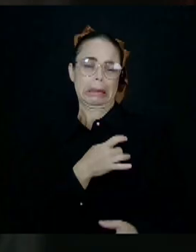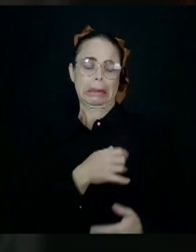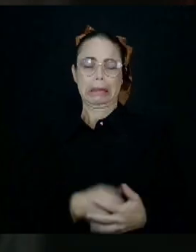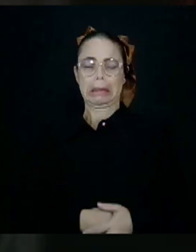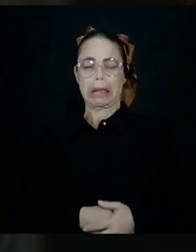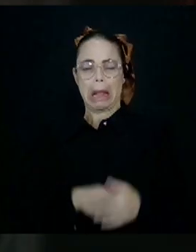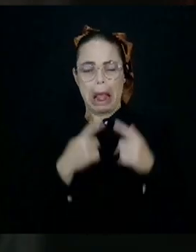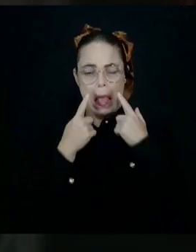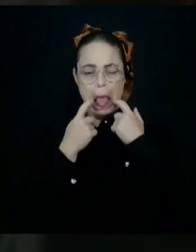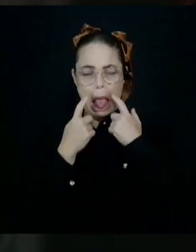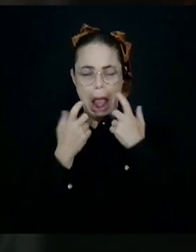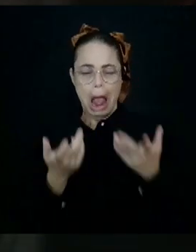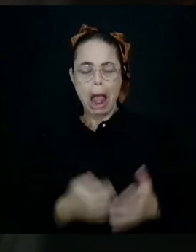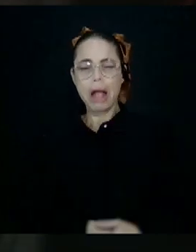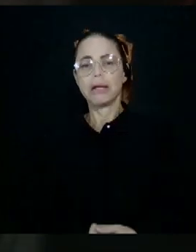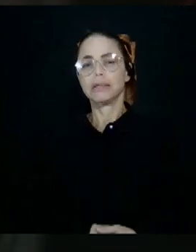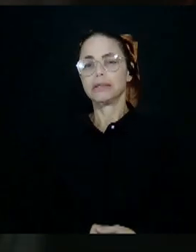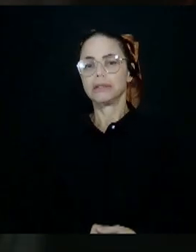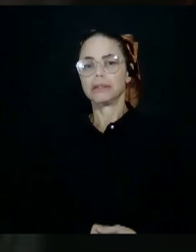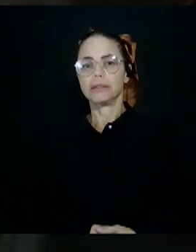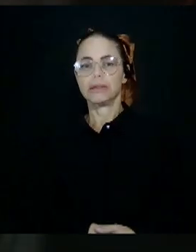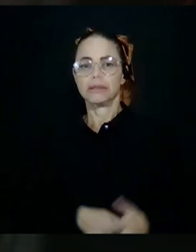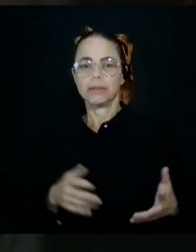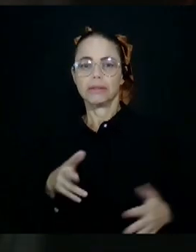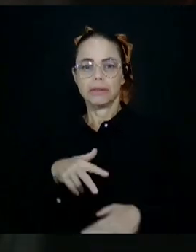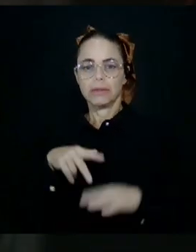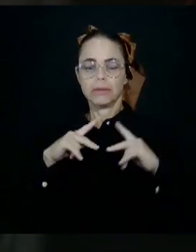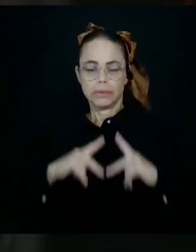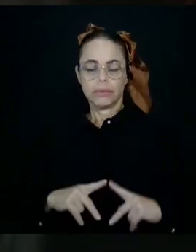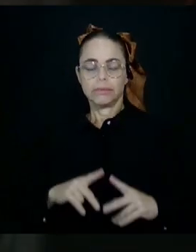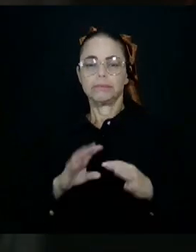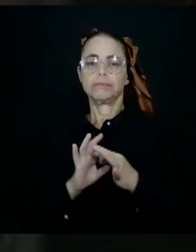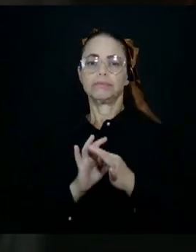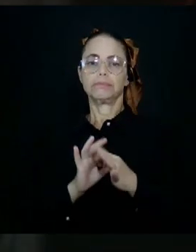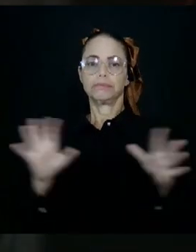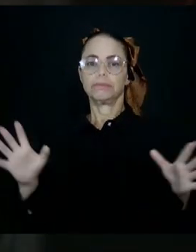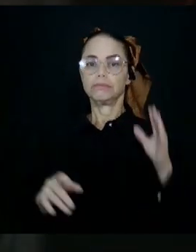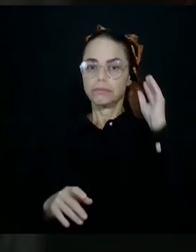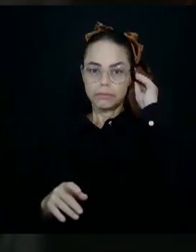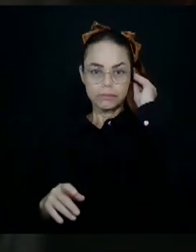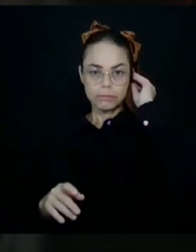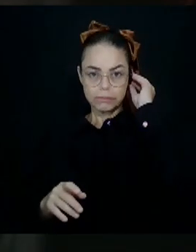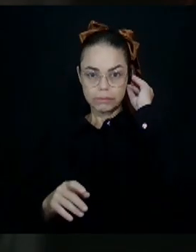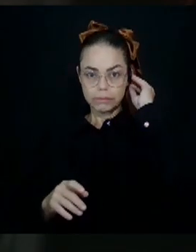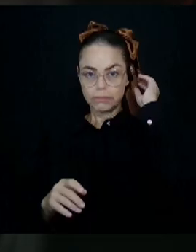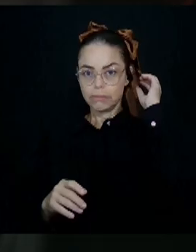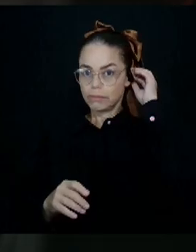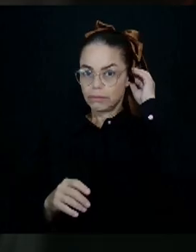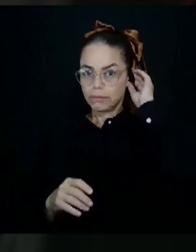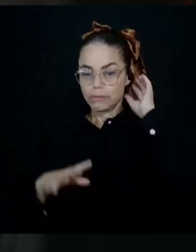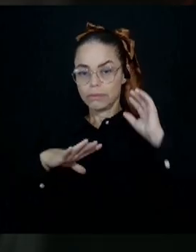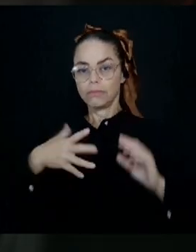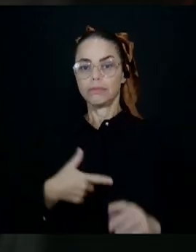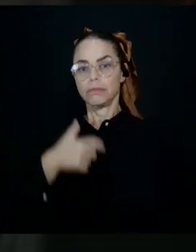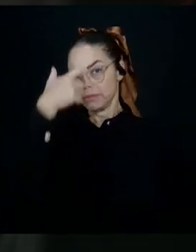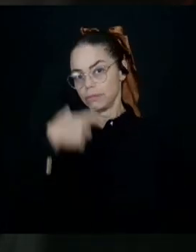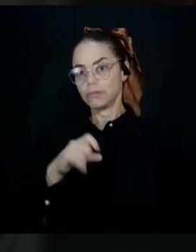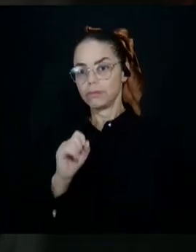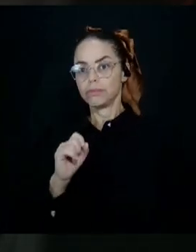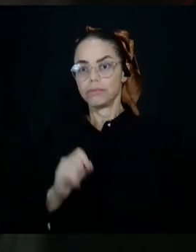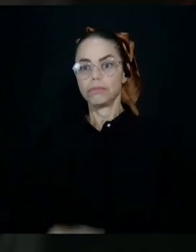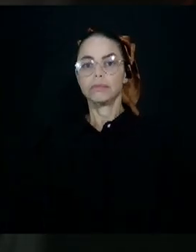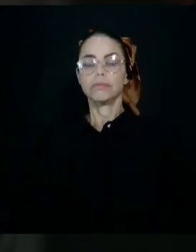é se posicionar no mundo com liberdade, com autonomia e com a coragem de ser quem se é, sem pedir licença para